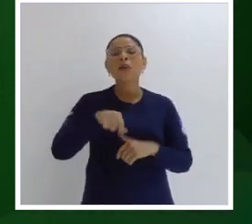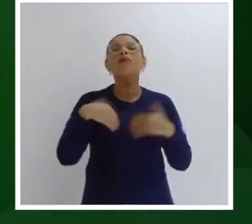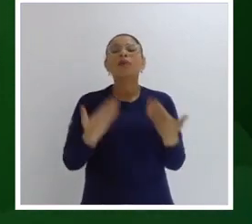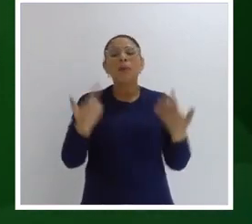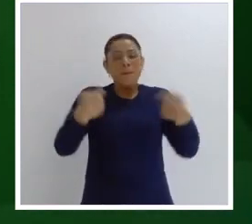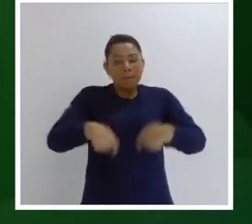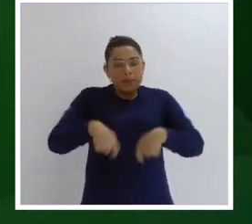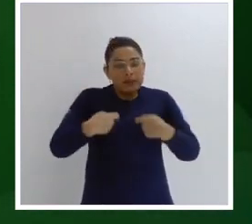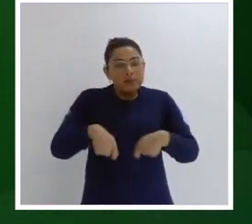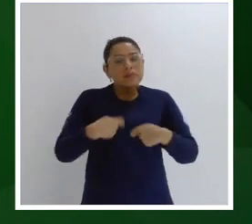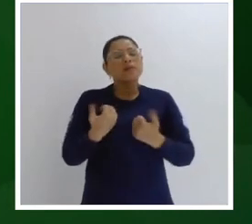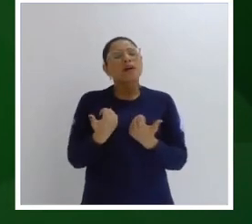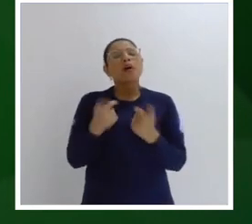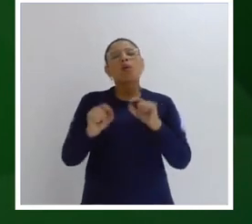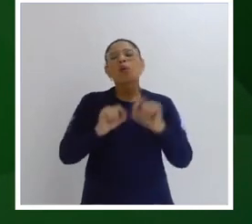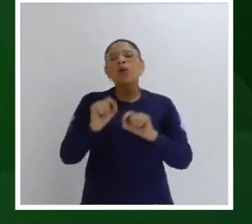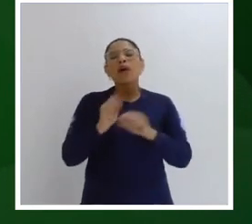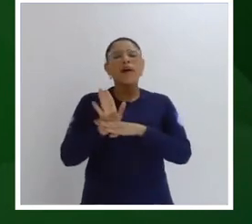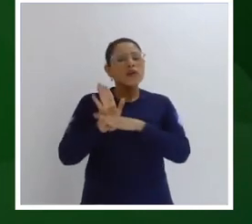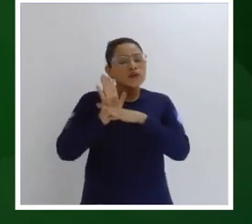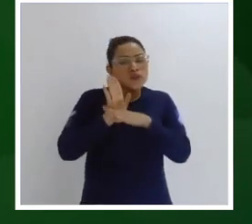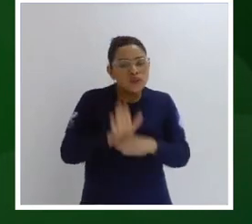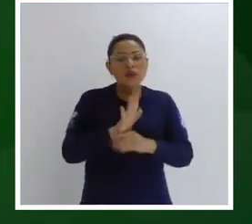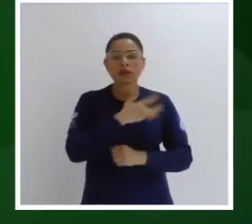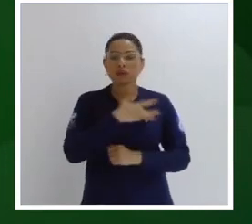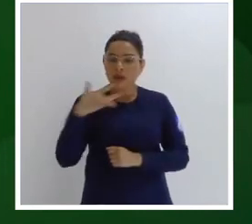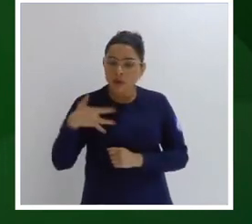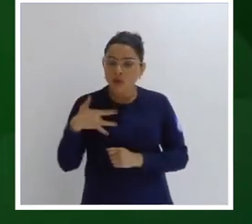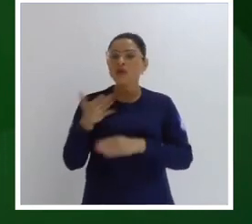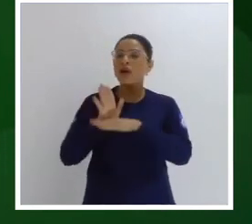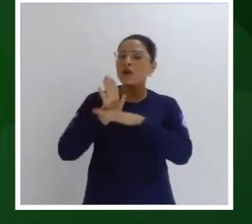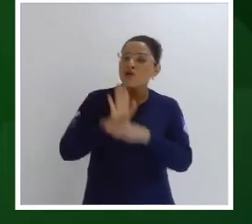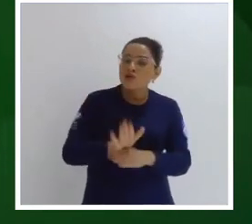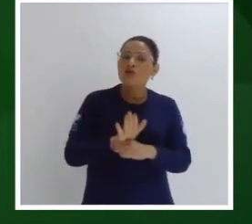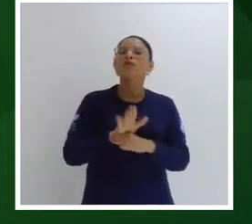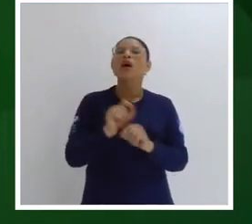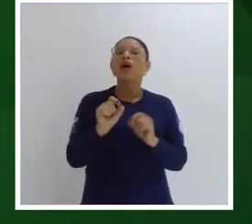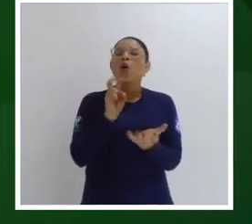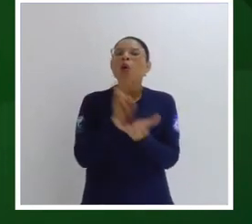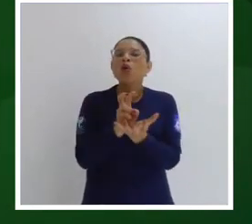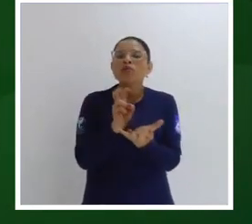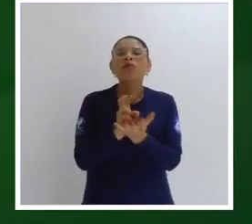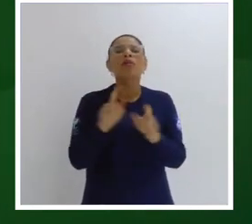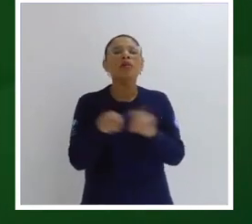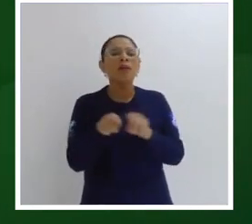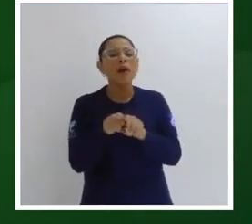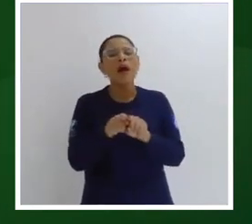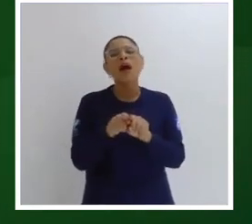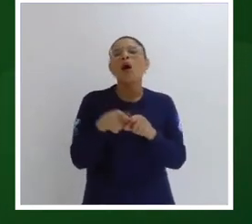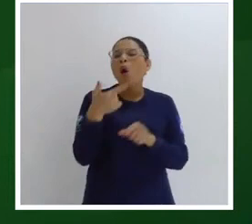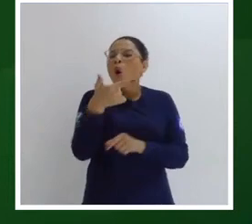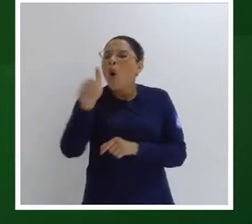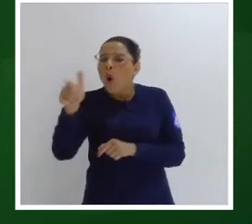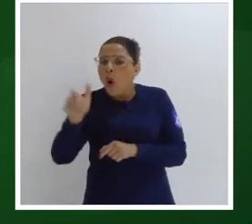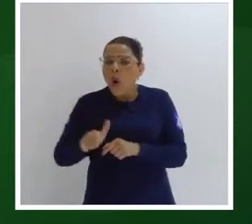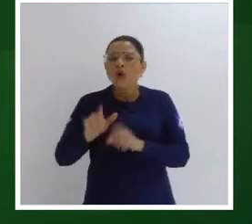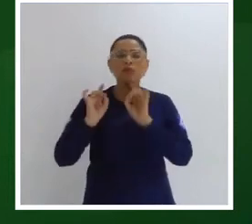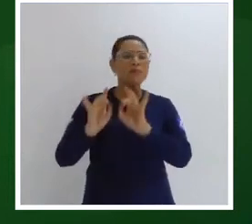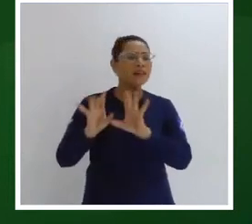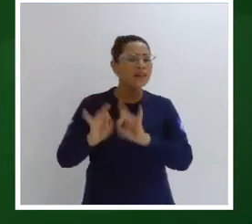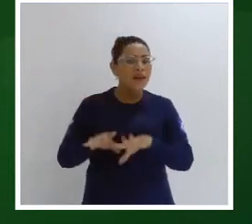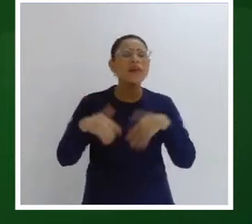da ajuda da Saúde da ajuda do Conselho Tutelar da ajuda de outros especialistas